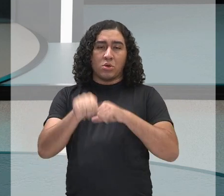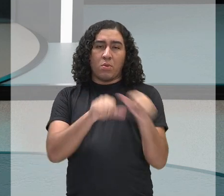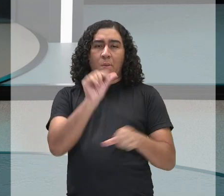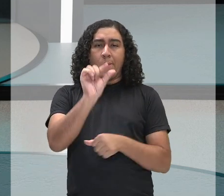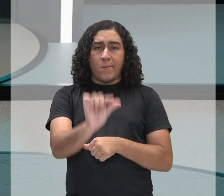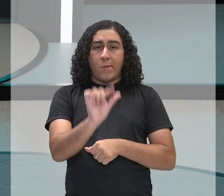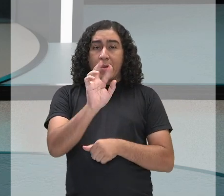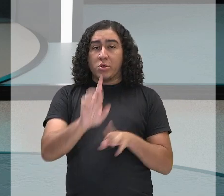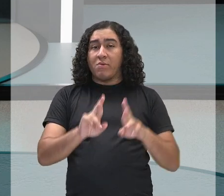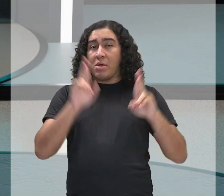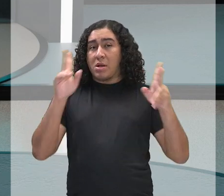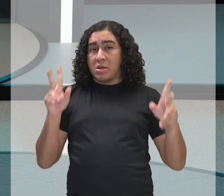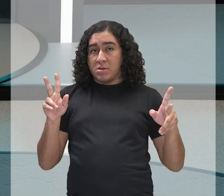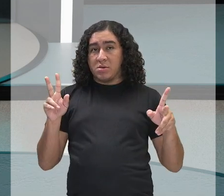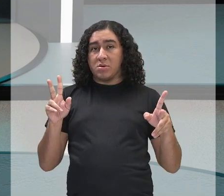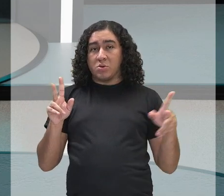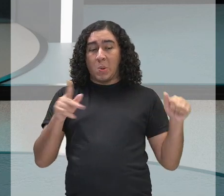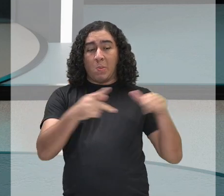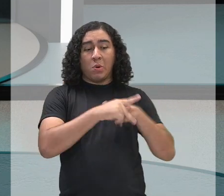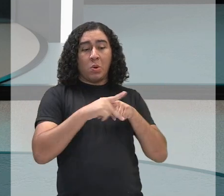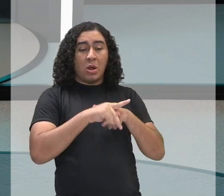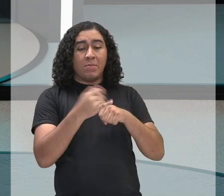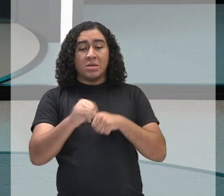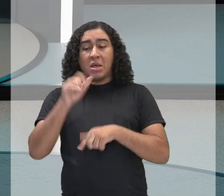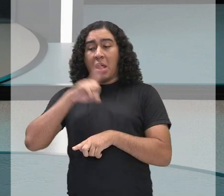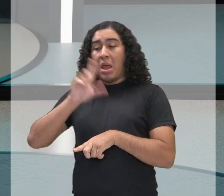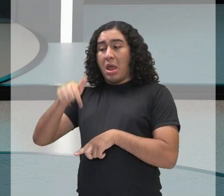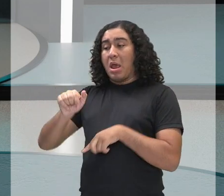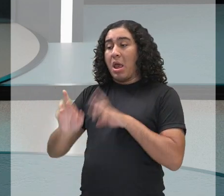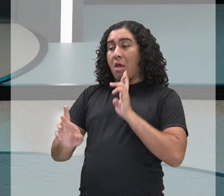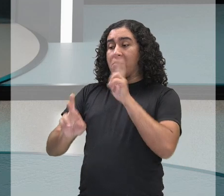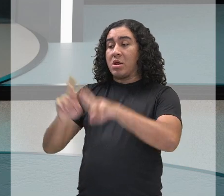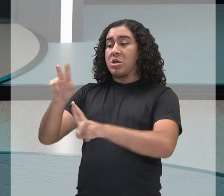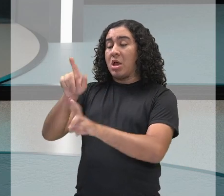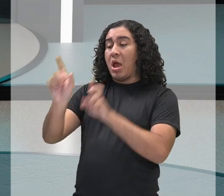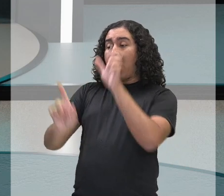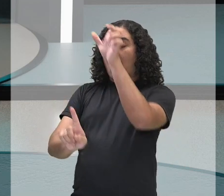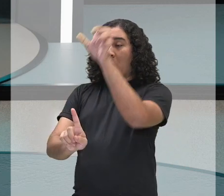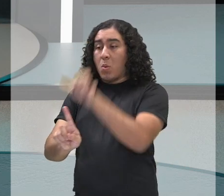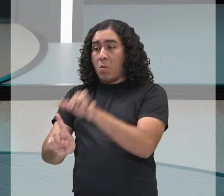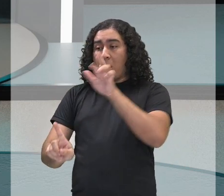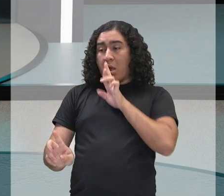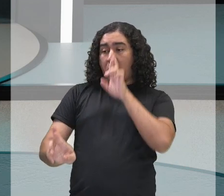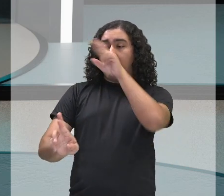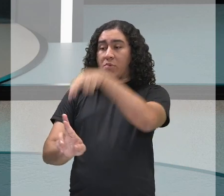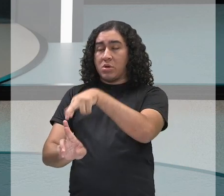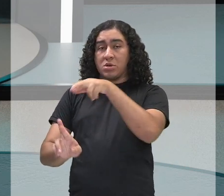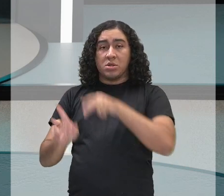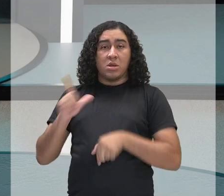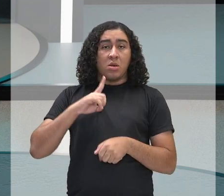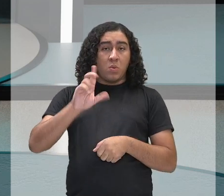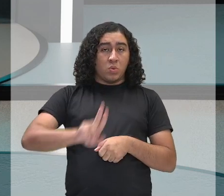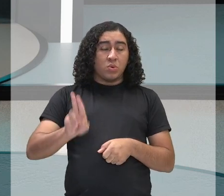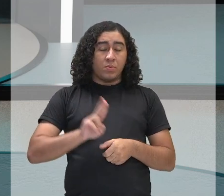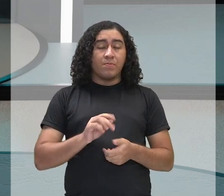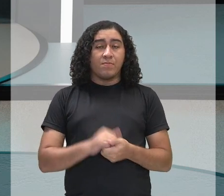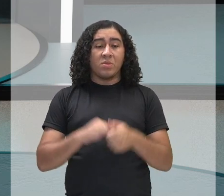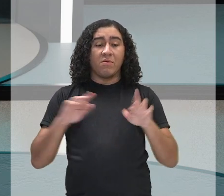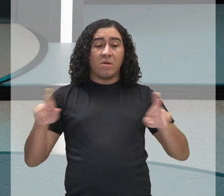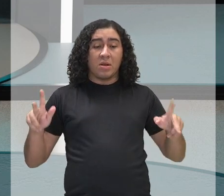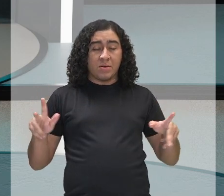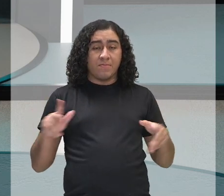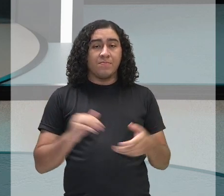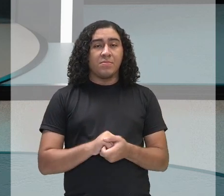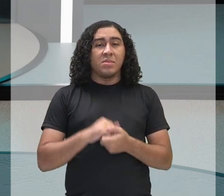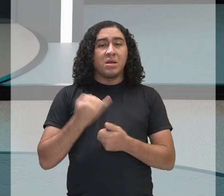ser diferente do pronome sujeito, né? Aquele pronome sendo utilizado como sujeito. Se por um